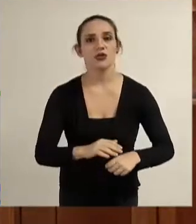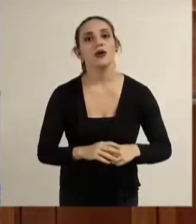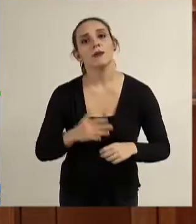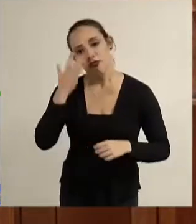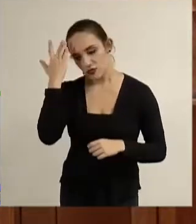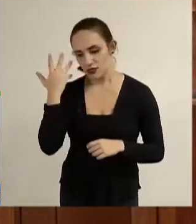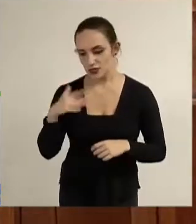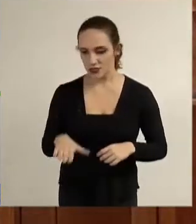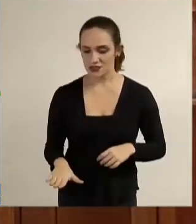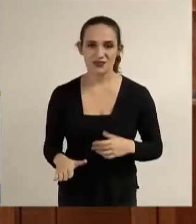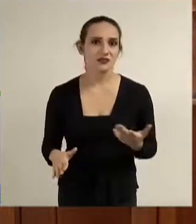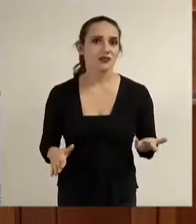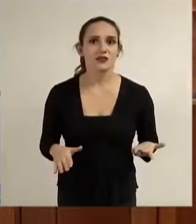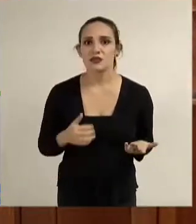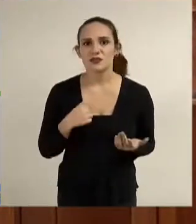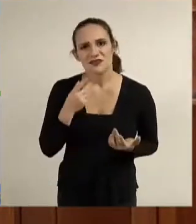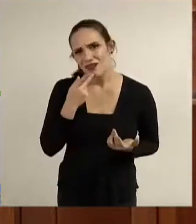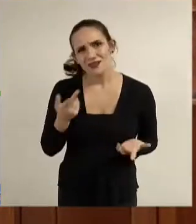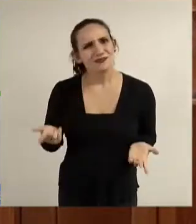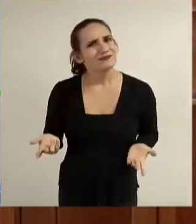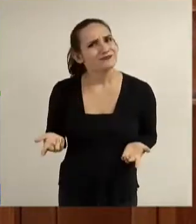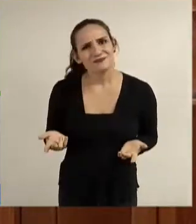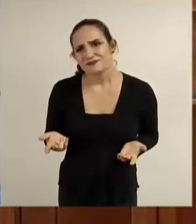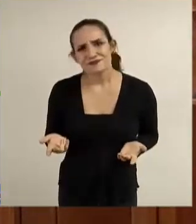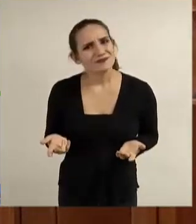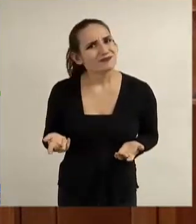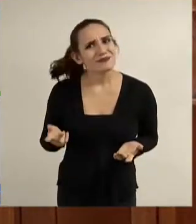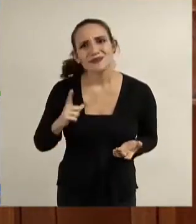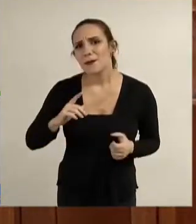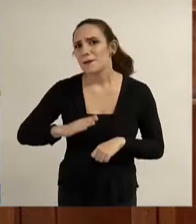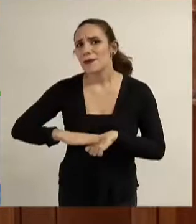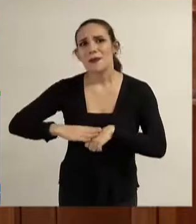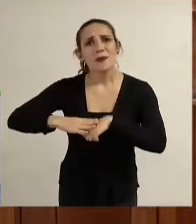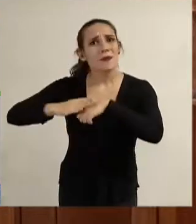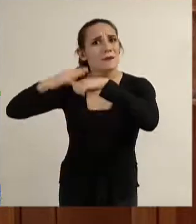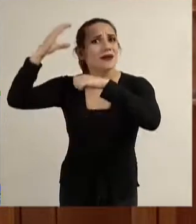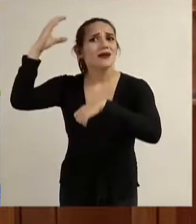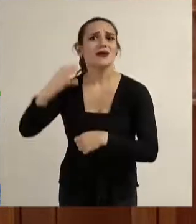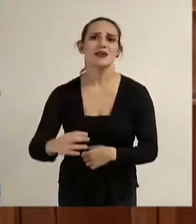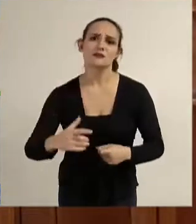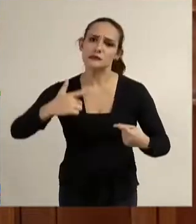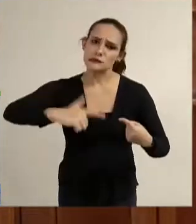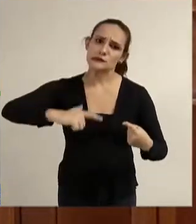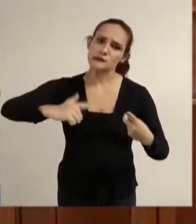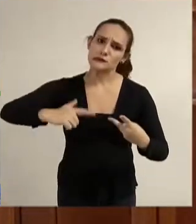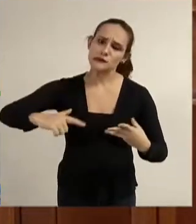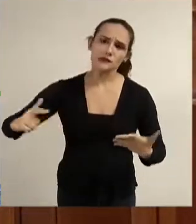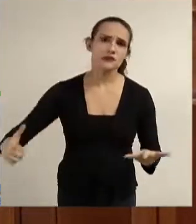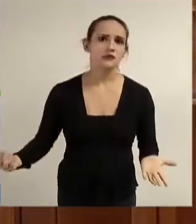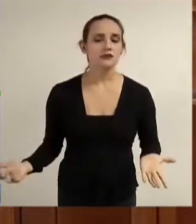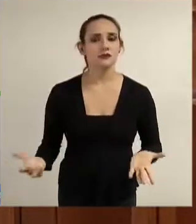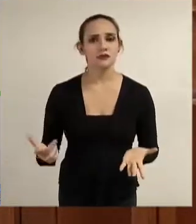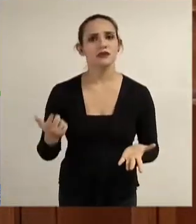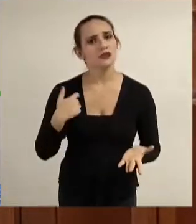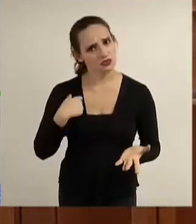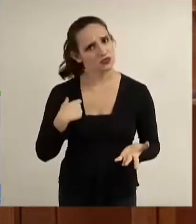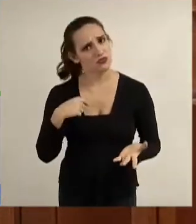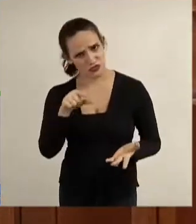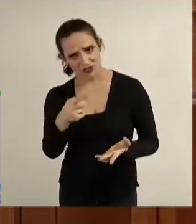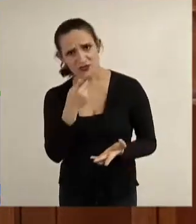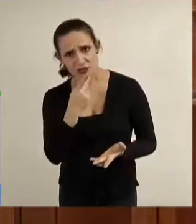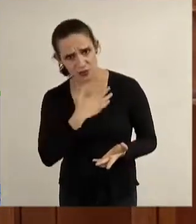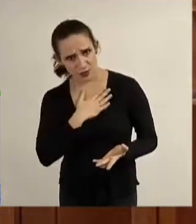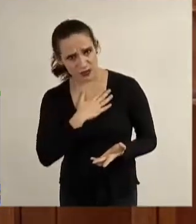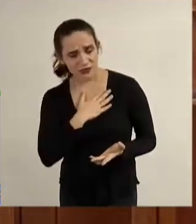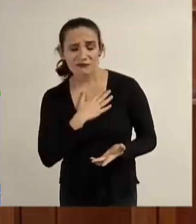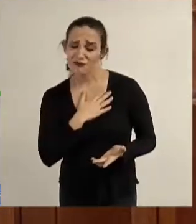vê que cada dia mais esse tipo de crime, ele é reincidente. Então, como disse Vossa Excelência ontem,